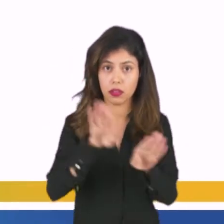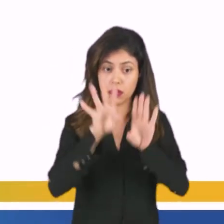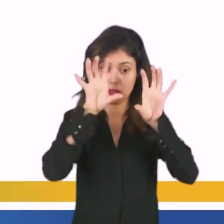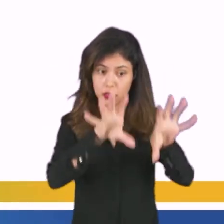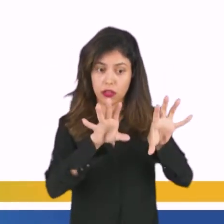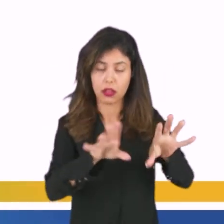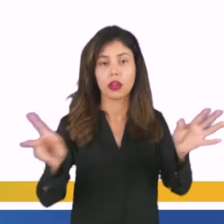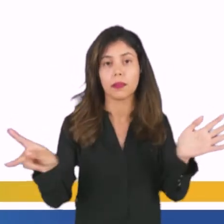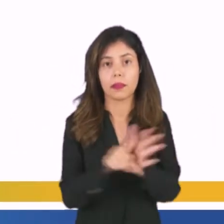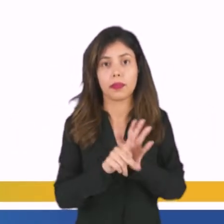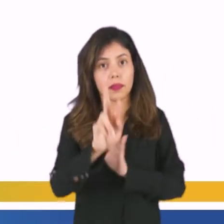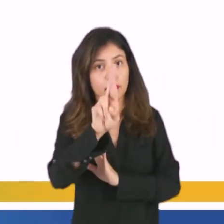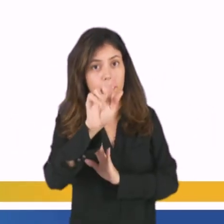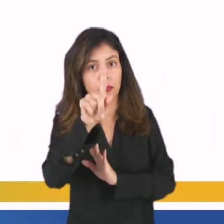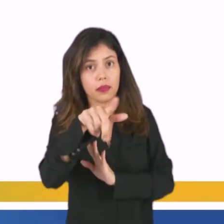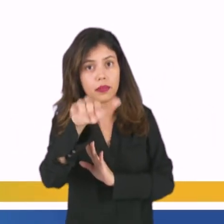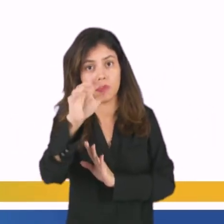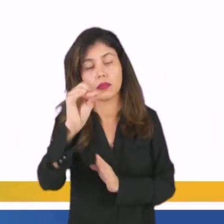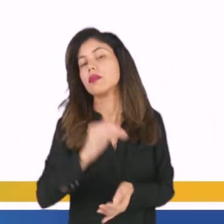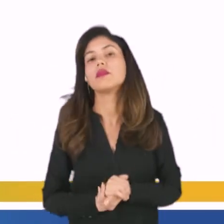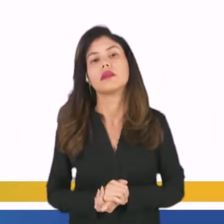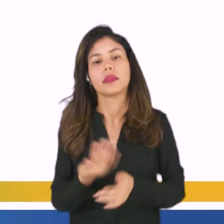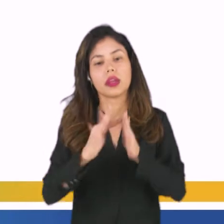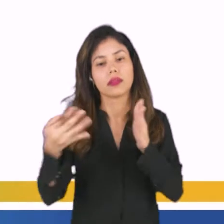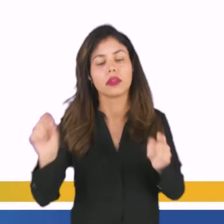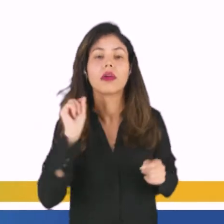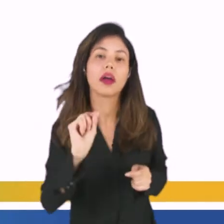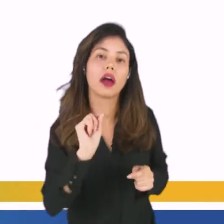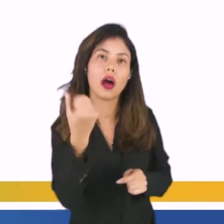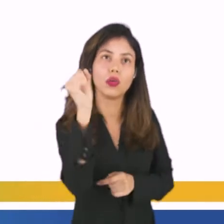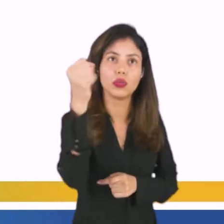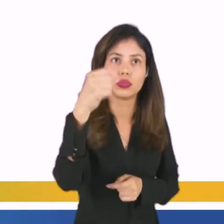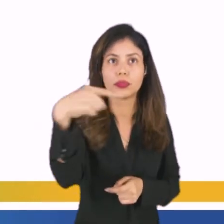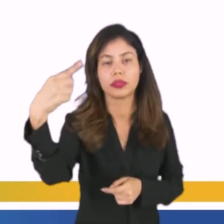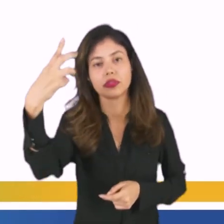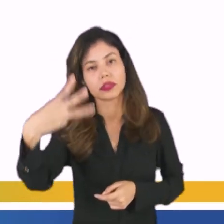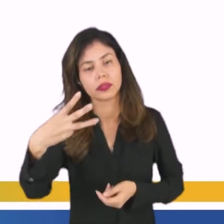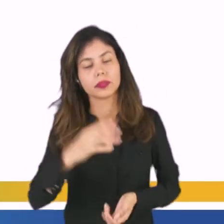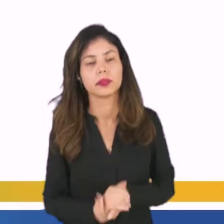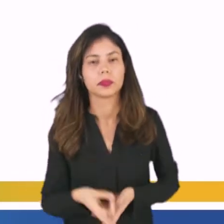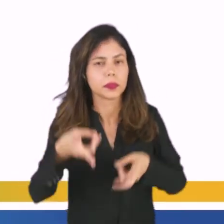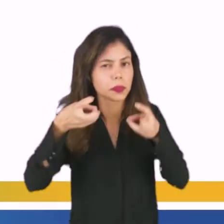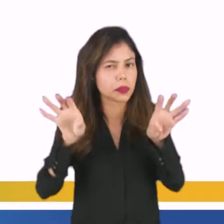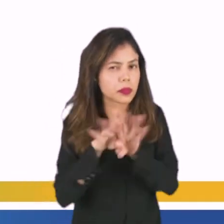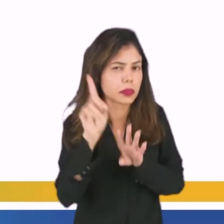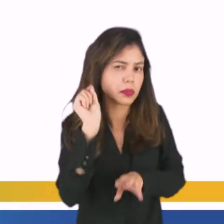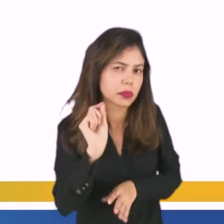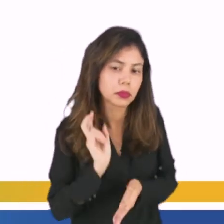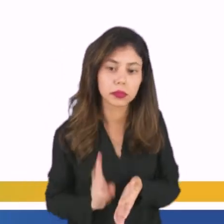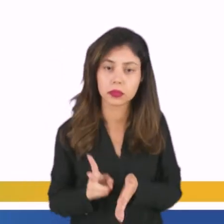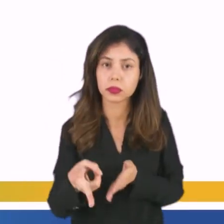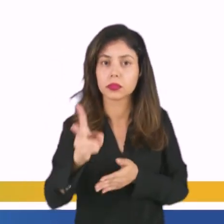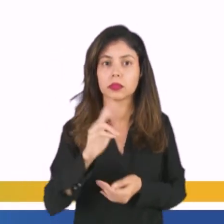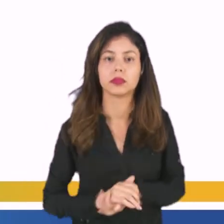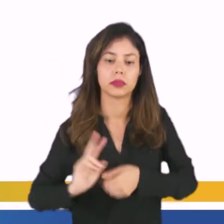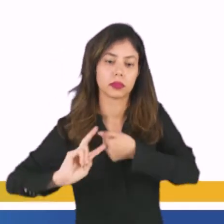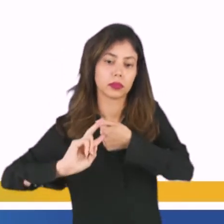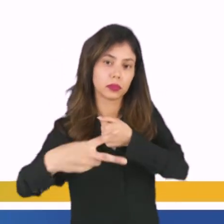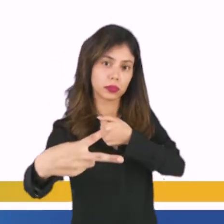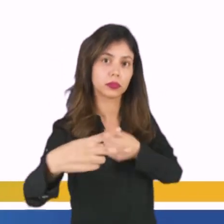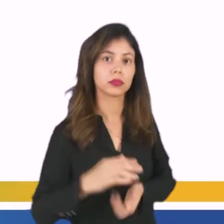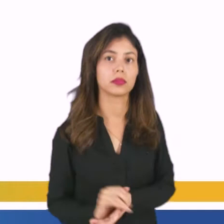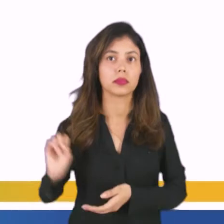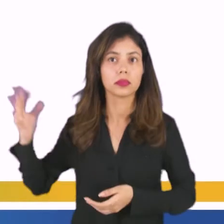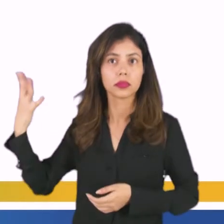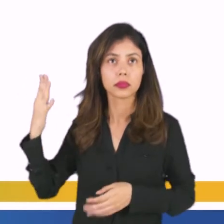maneira. A razão dessa função é 8 menos 3. Então, percebam lá pela sequência da PA.